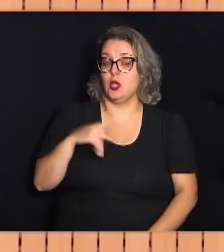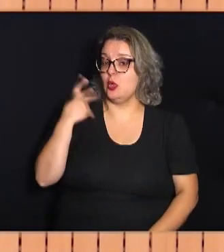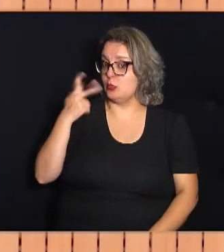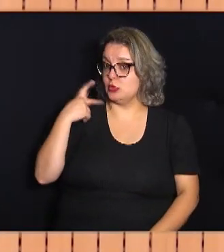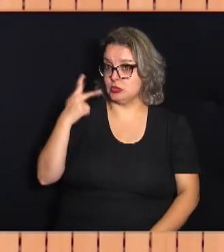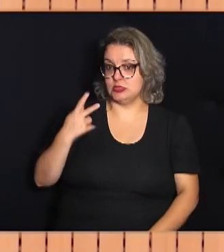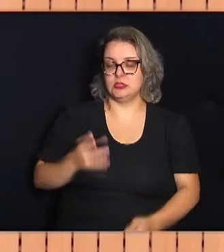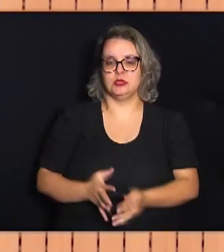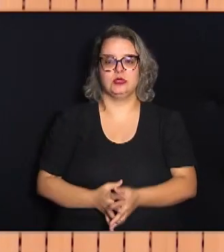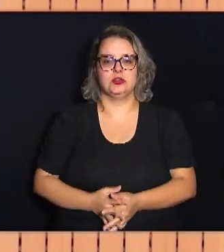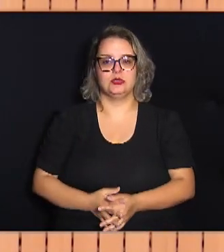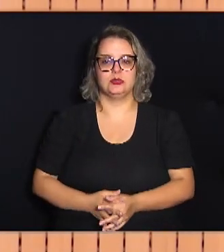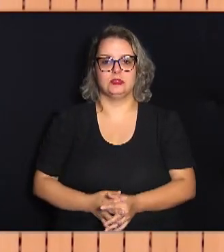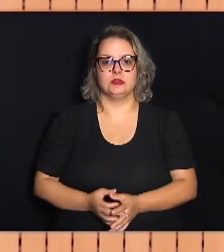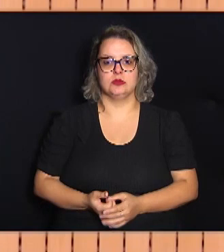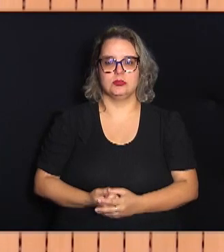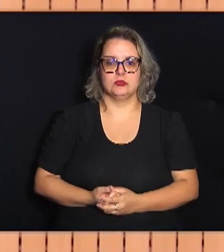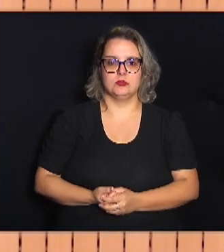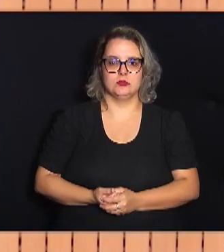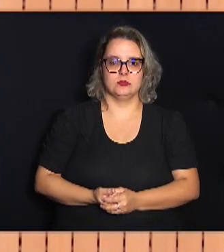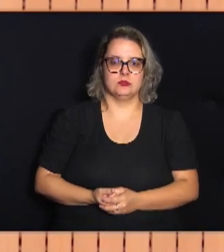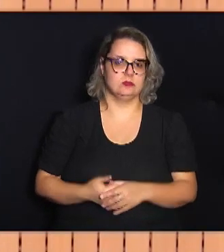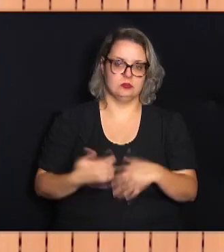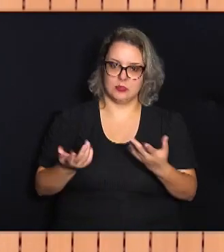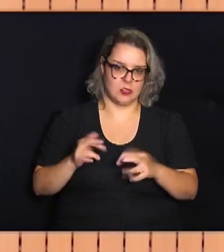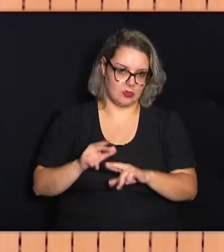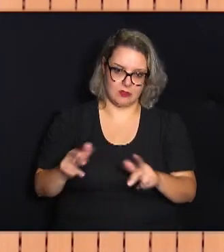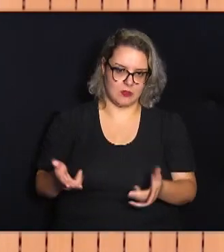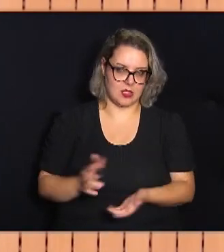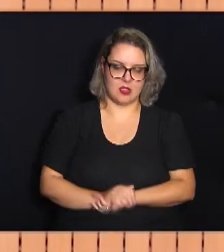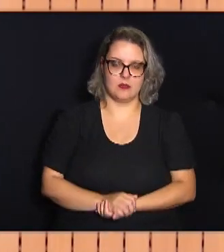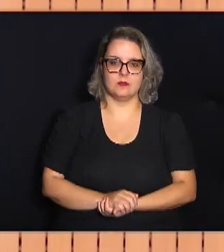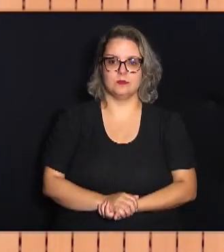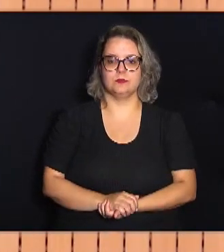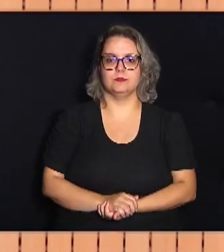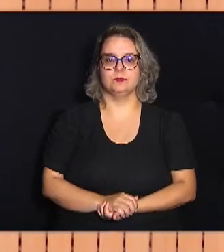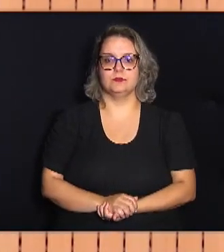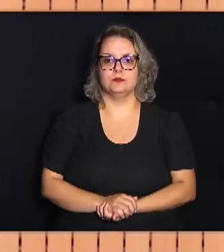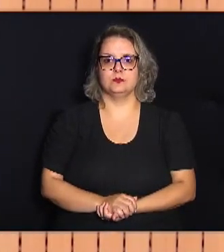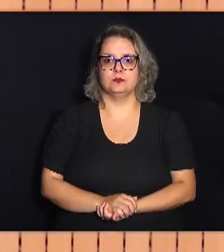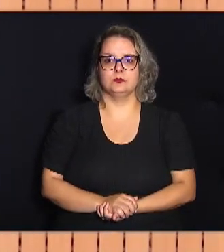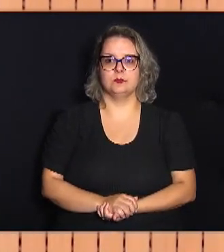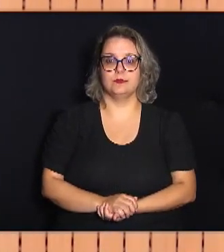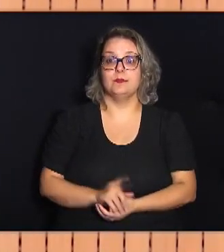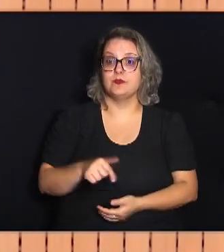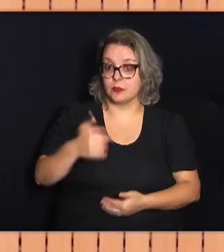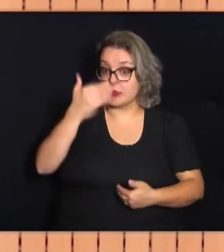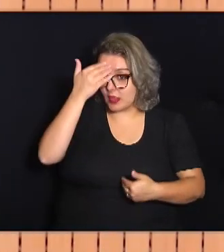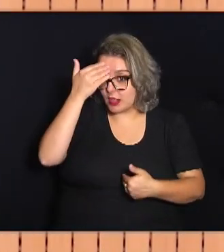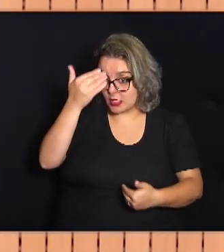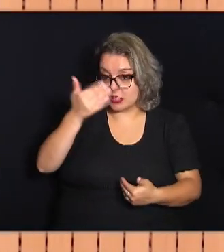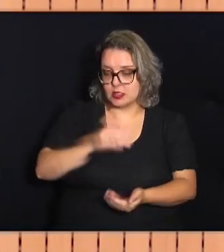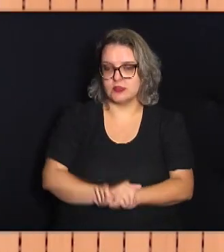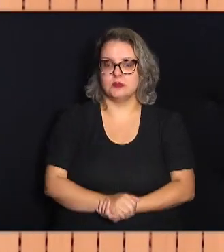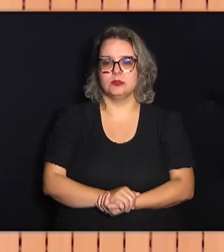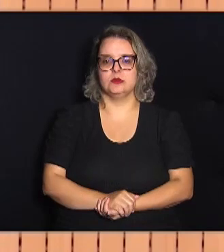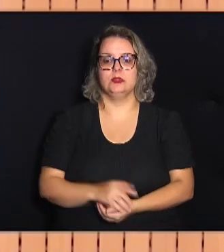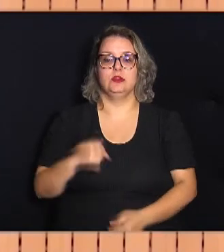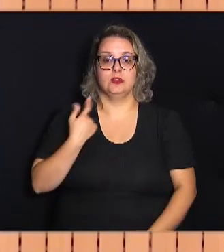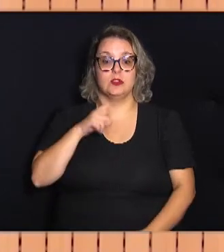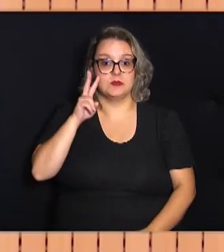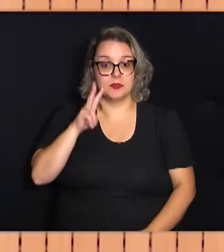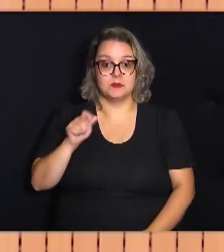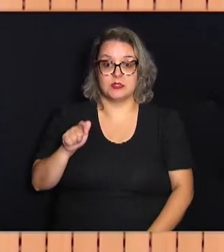políticas, enfim, e isso é muito gratificante da gente ver agentes